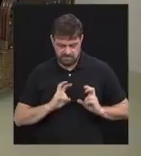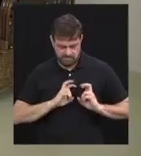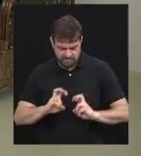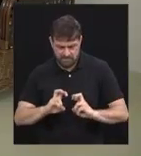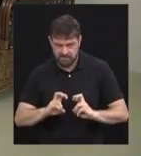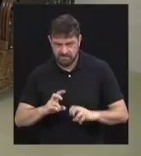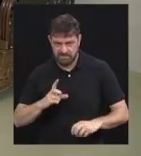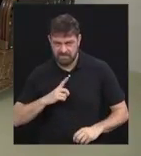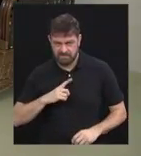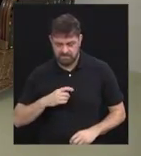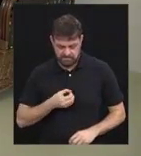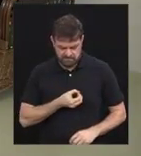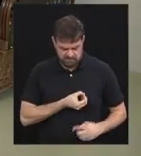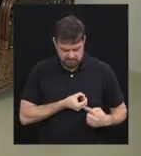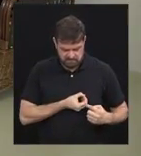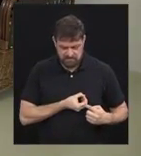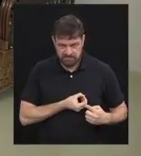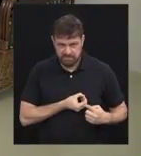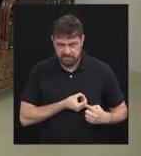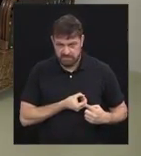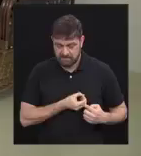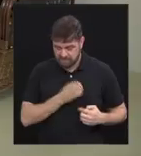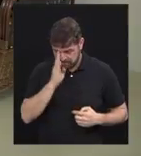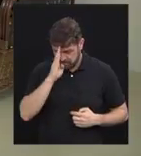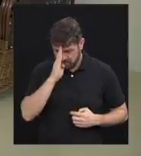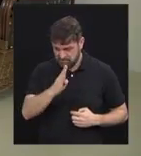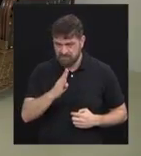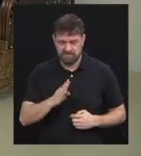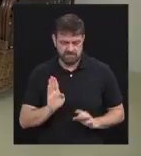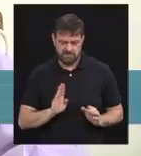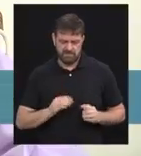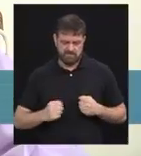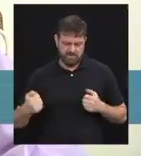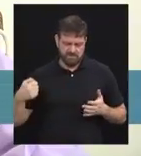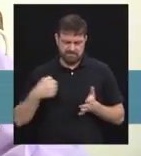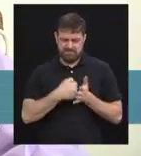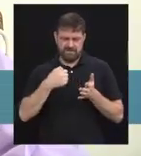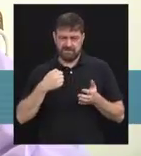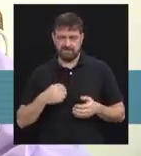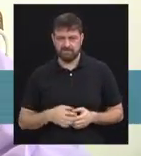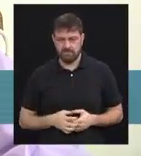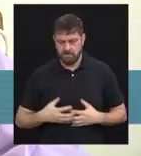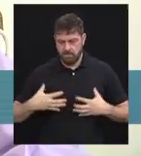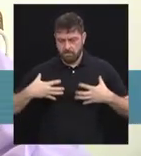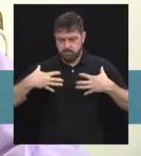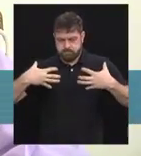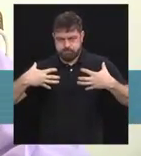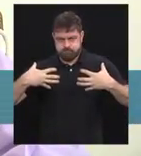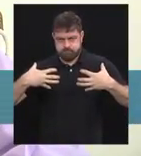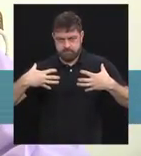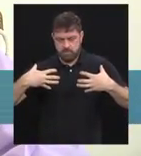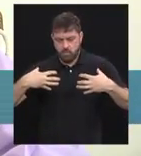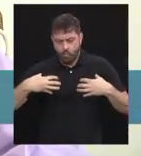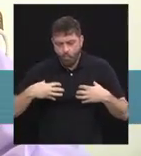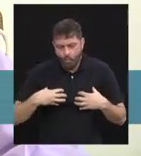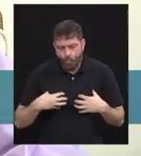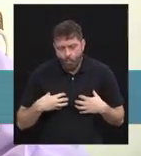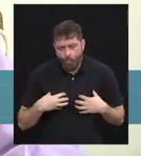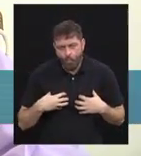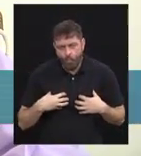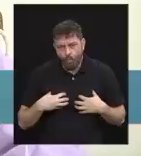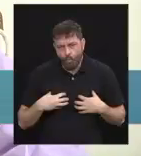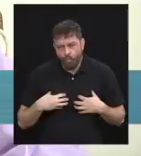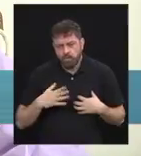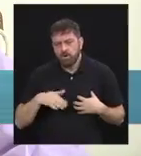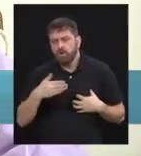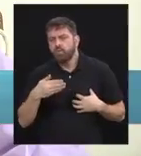só a consequência, foi coincidência. Seio grande ou seio pequeno? Qual